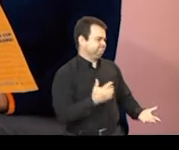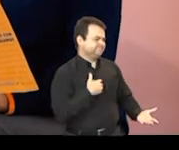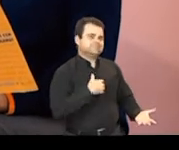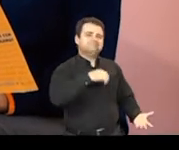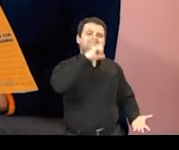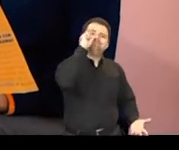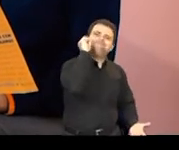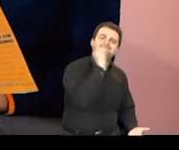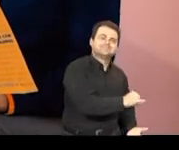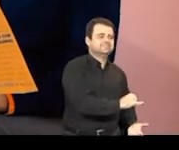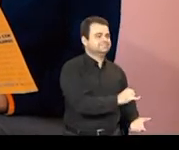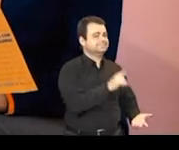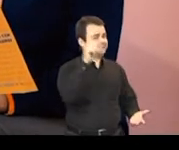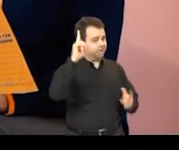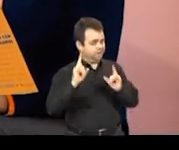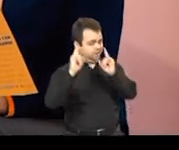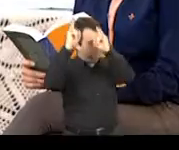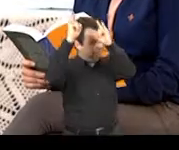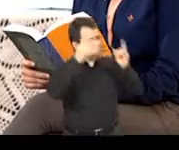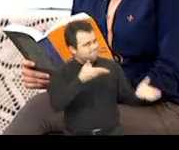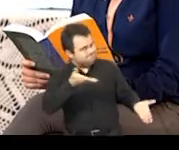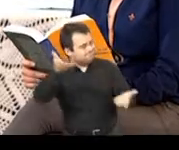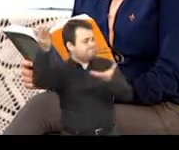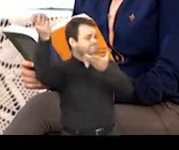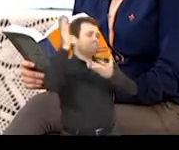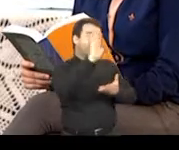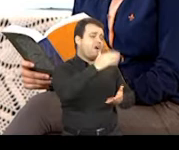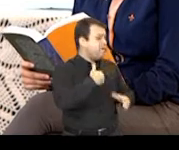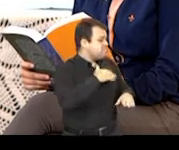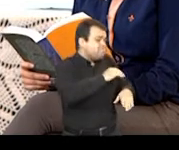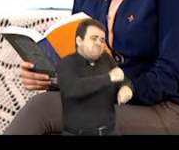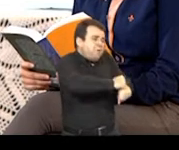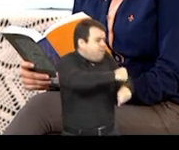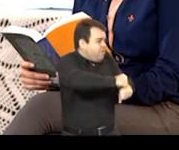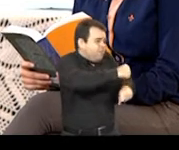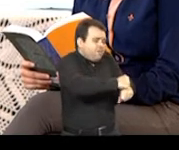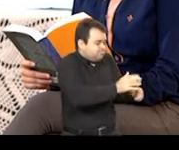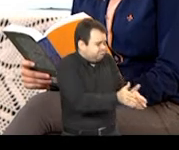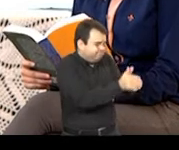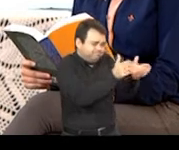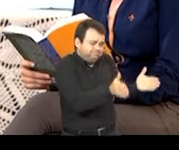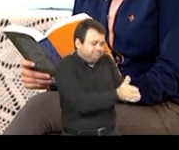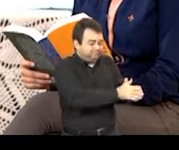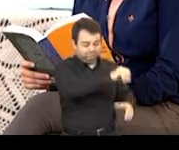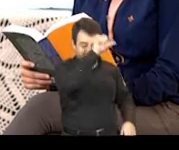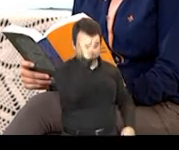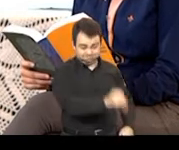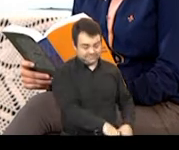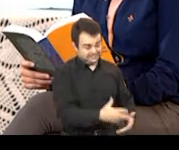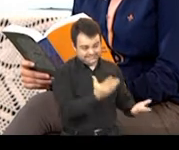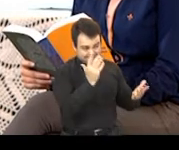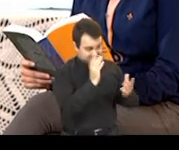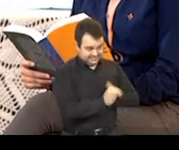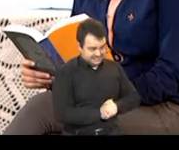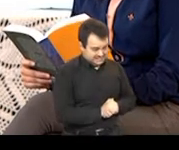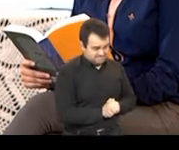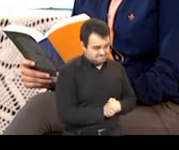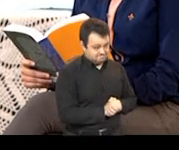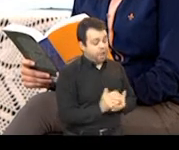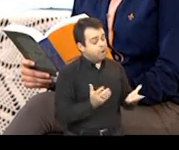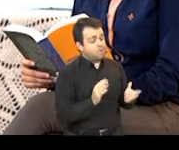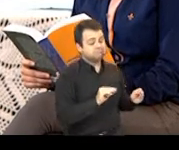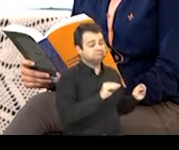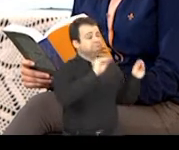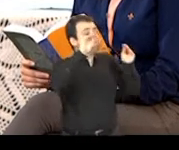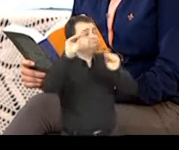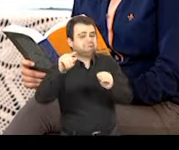gostaria era de te levar ao meu apartamento, mas fiquei mais pobre ainda, como se isso fosse possível. Moro